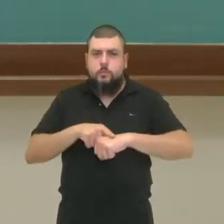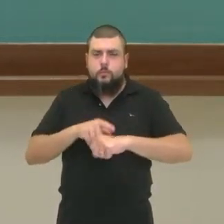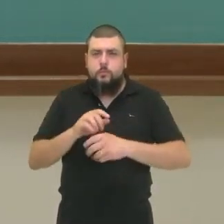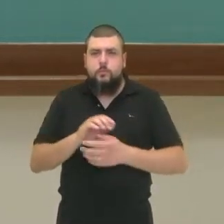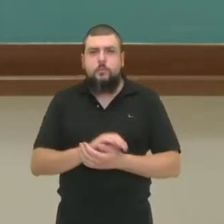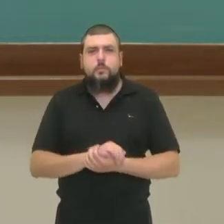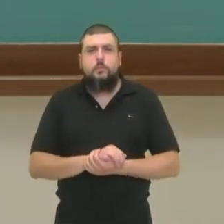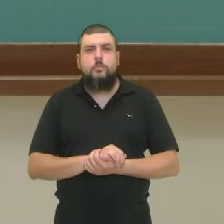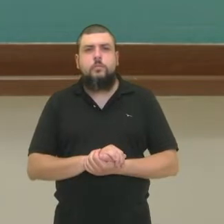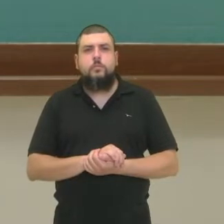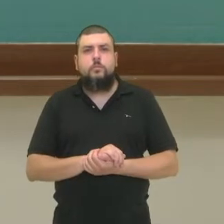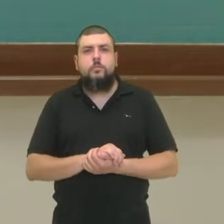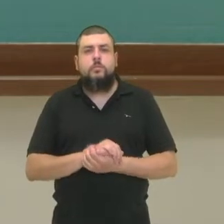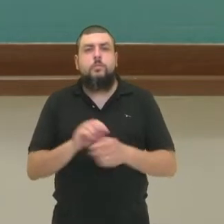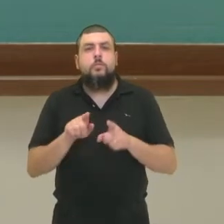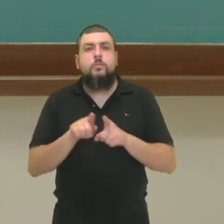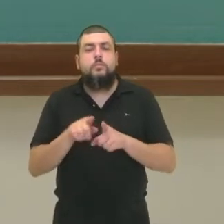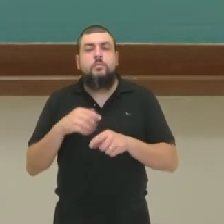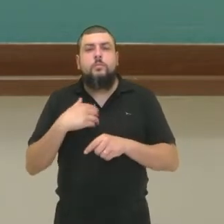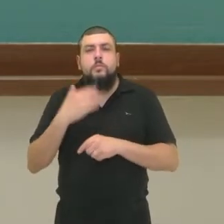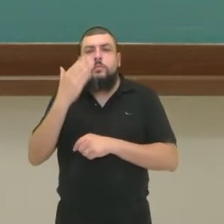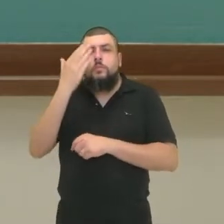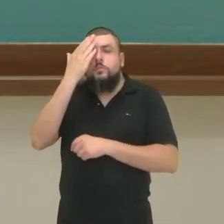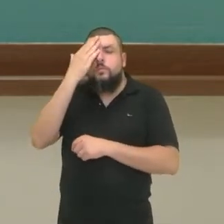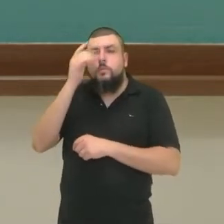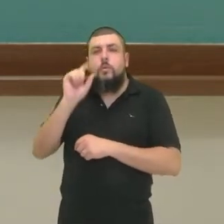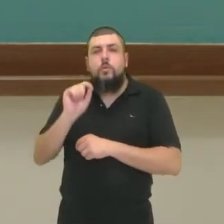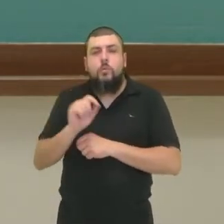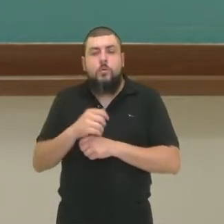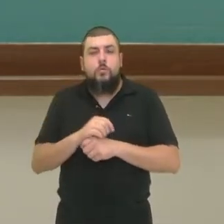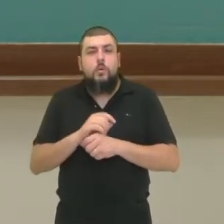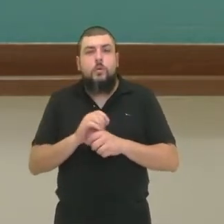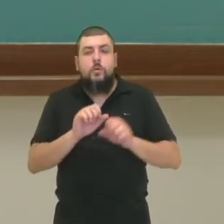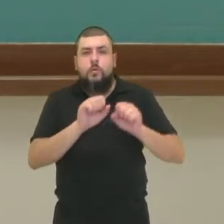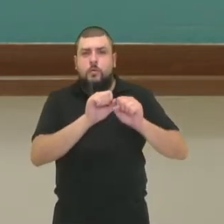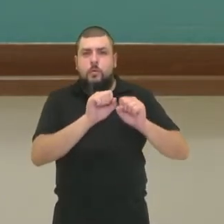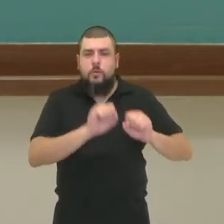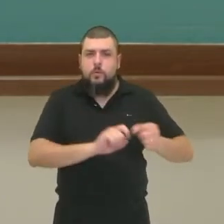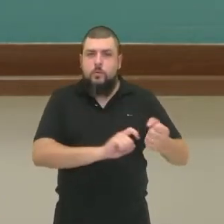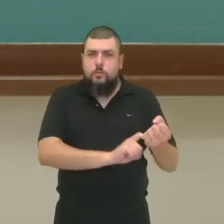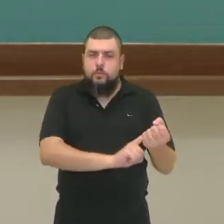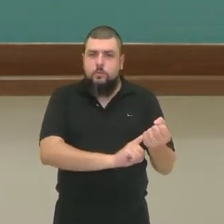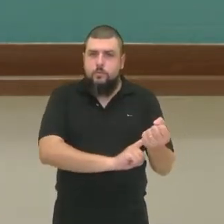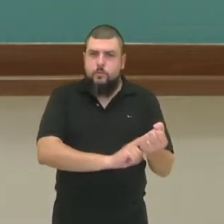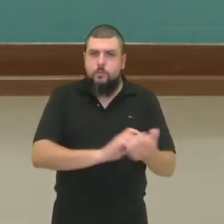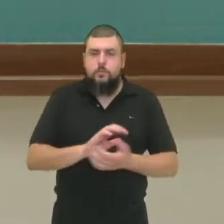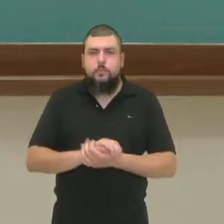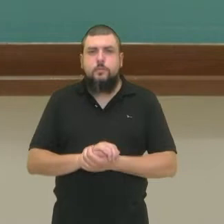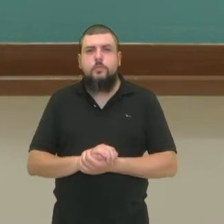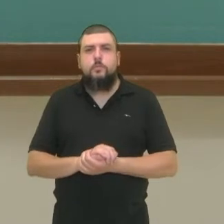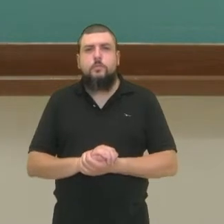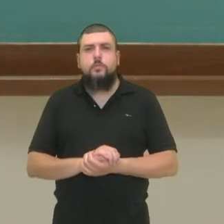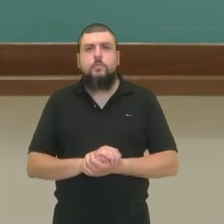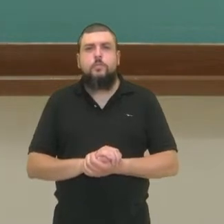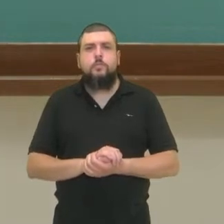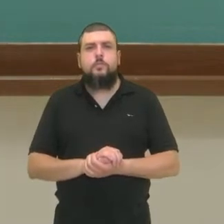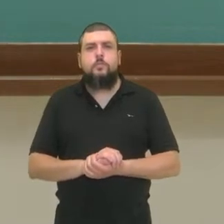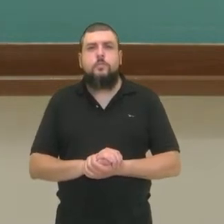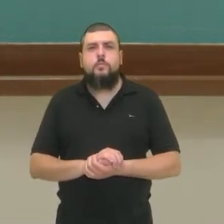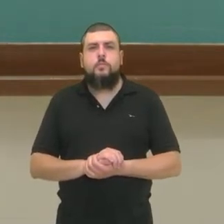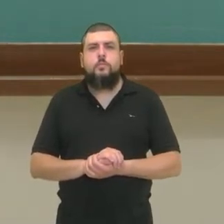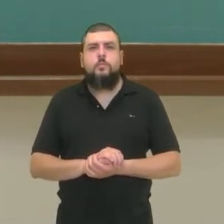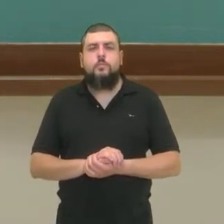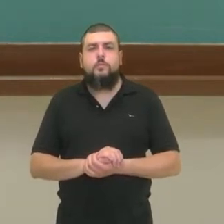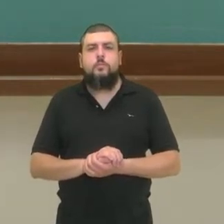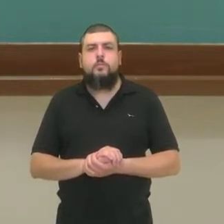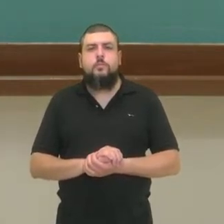gente sabe que quem é o responsável é o sistema nervoso, mas eles atuam em conjunto para perceber essas sensações. Para que as células